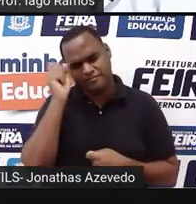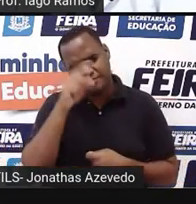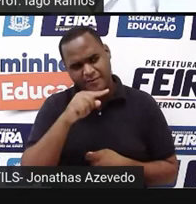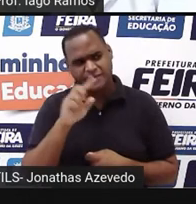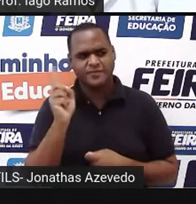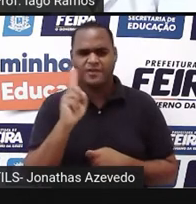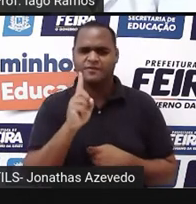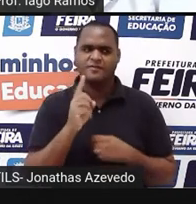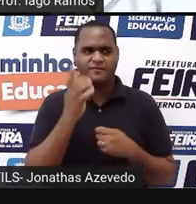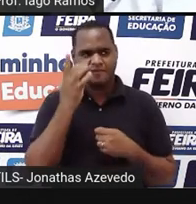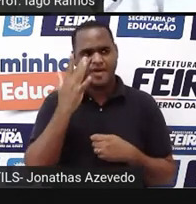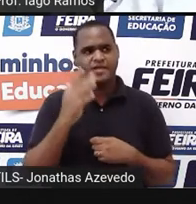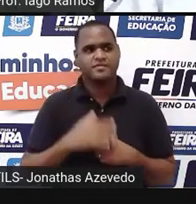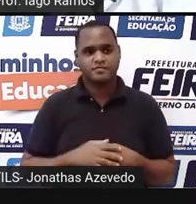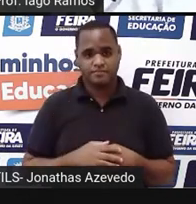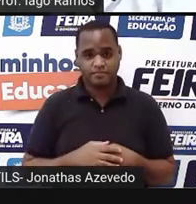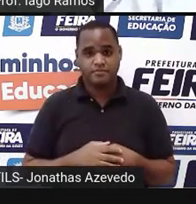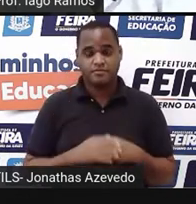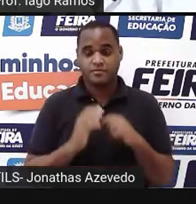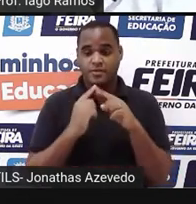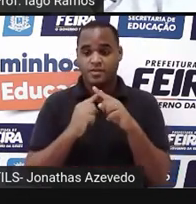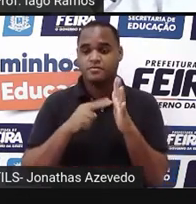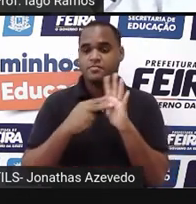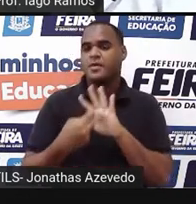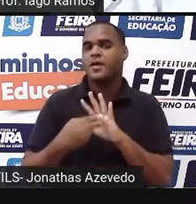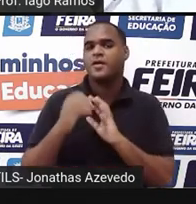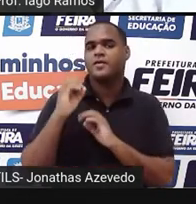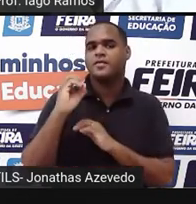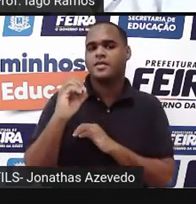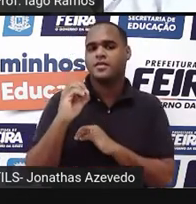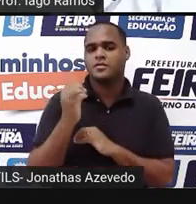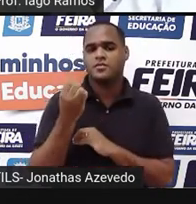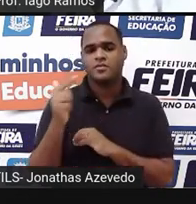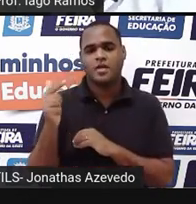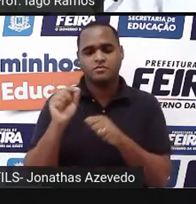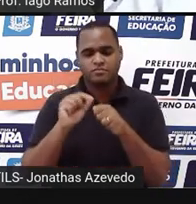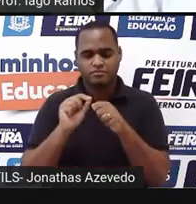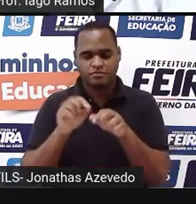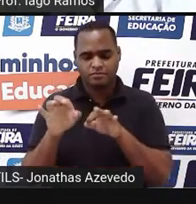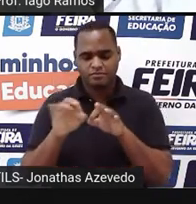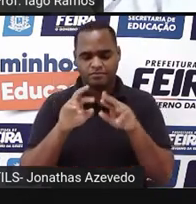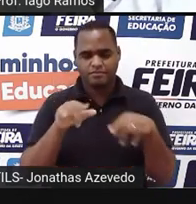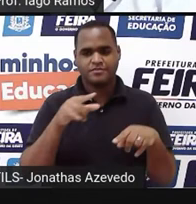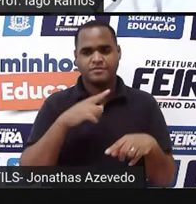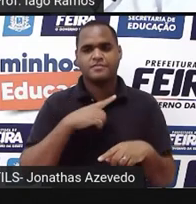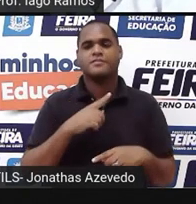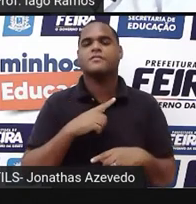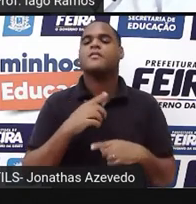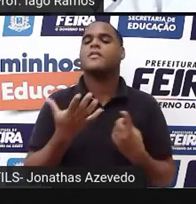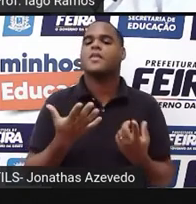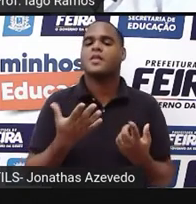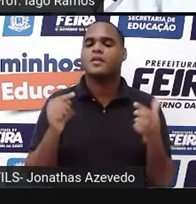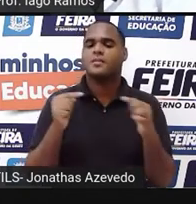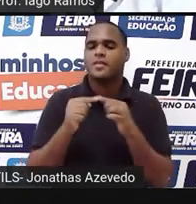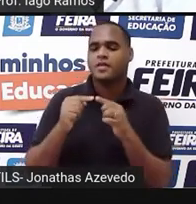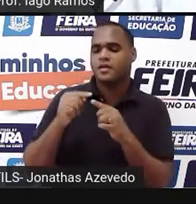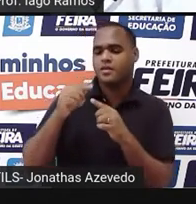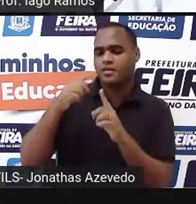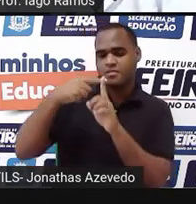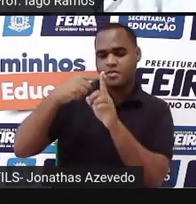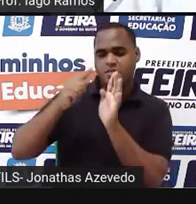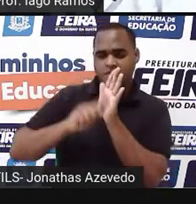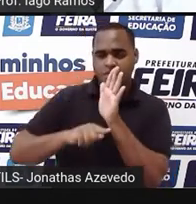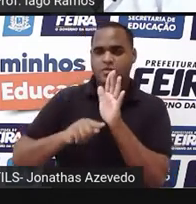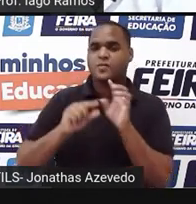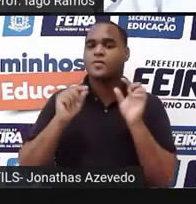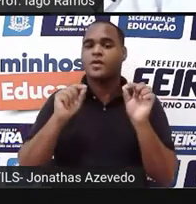só. Então, o X vai ser igual a 0, não tem o que fazer, mais ou menos, daqui a pouco eu explico esse negócio do